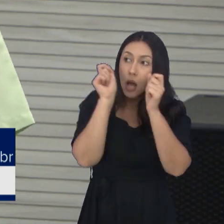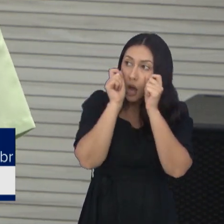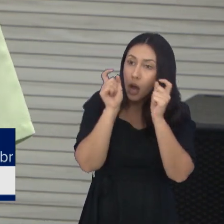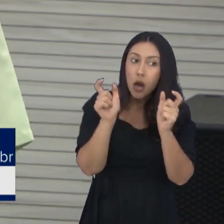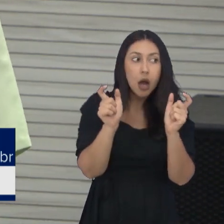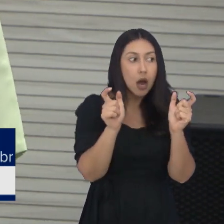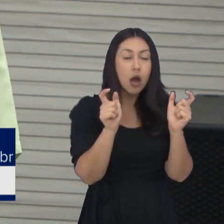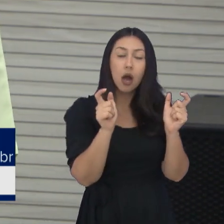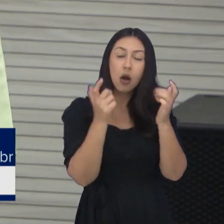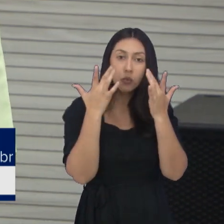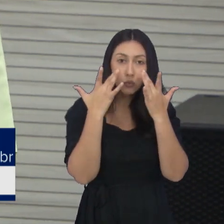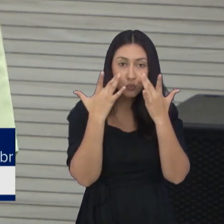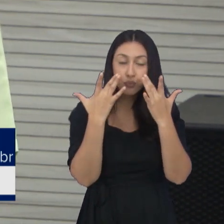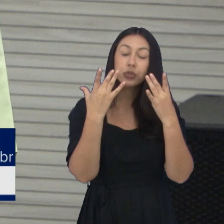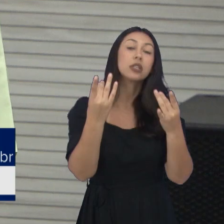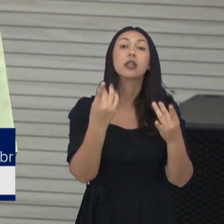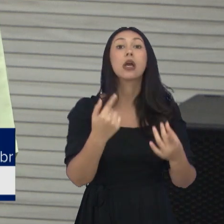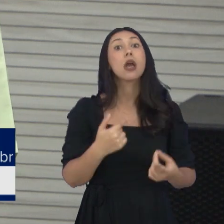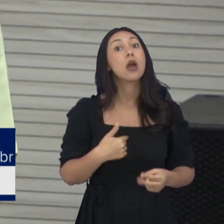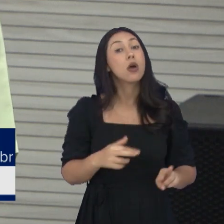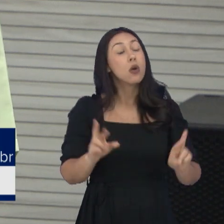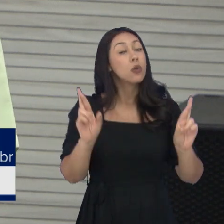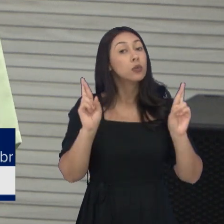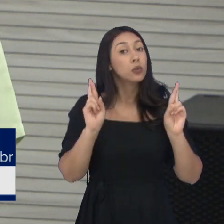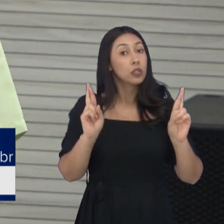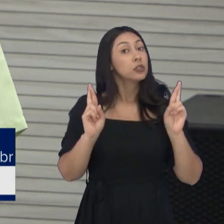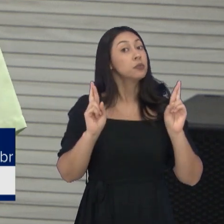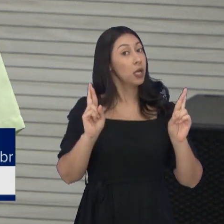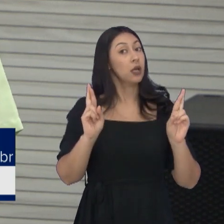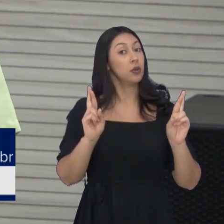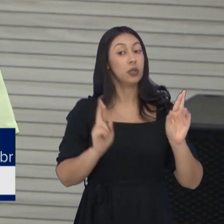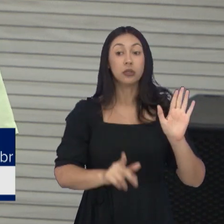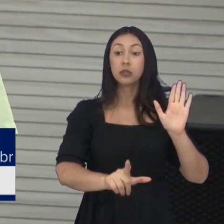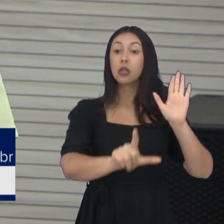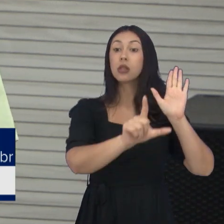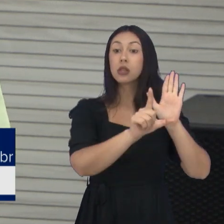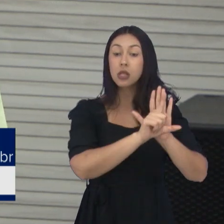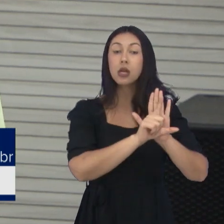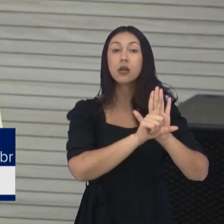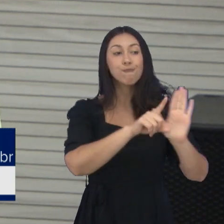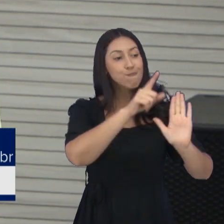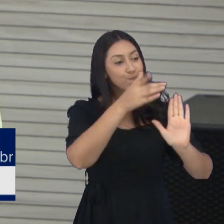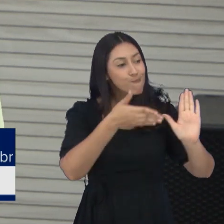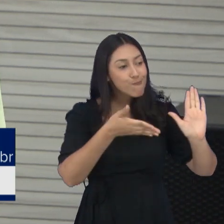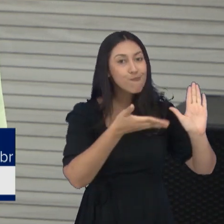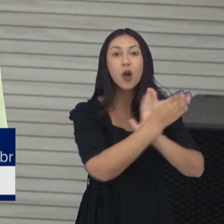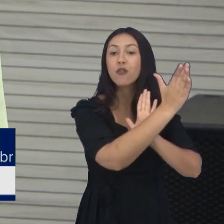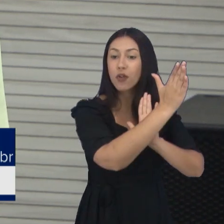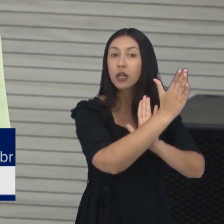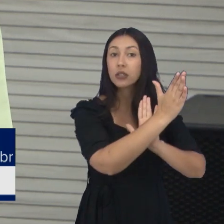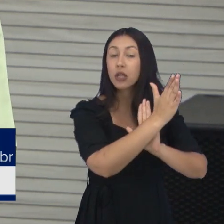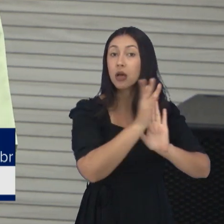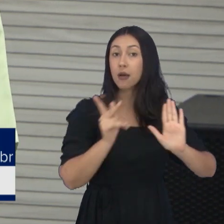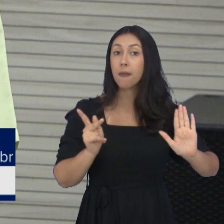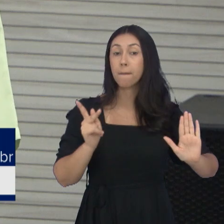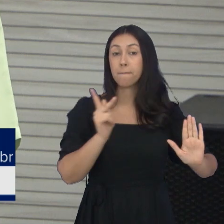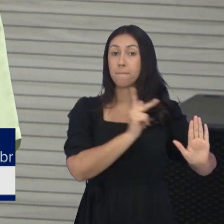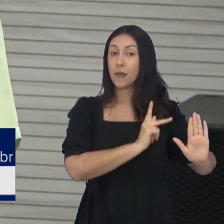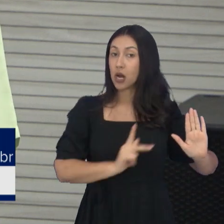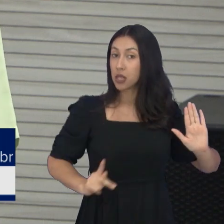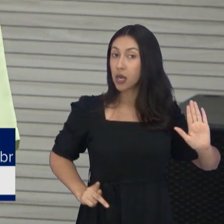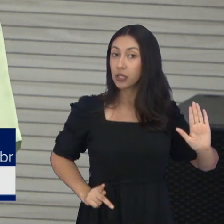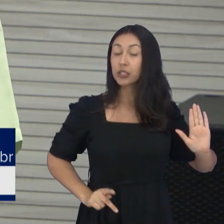das pessoas. Eu espero que essa medida seja sancionada pelo presidente da República. E